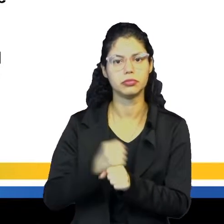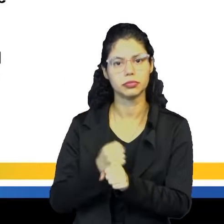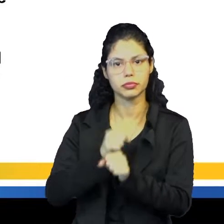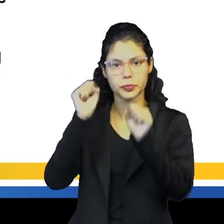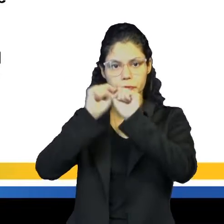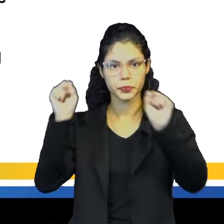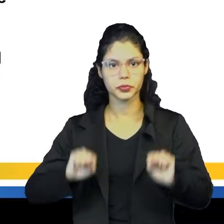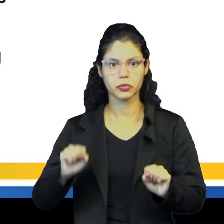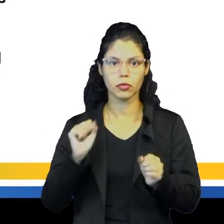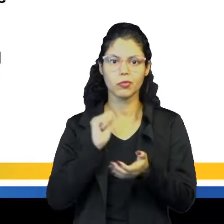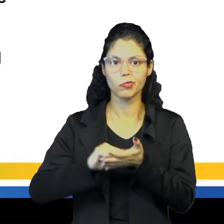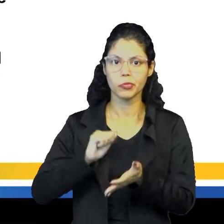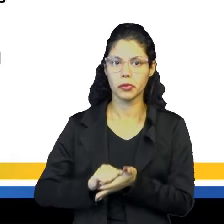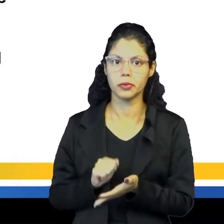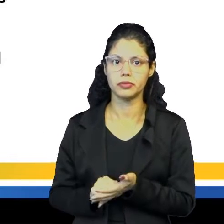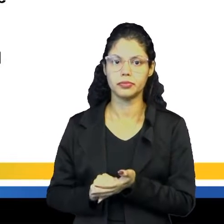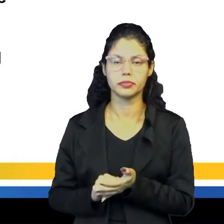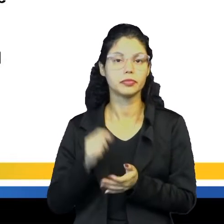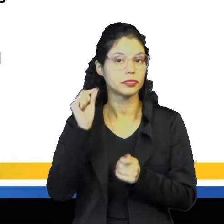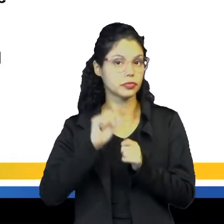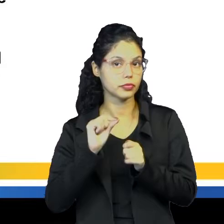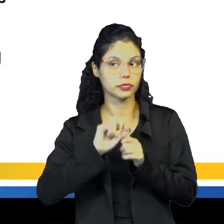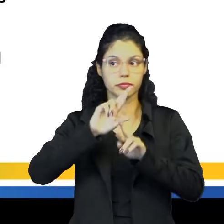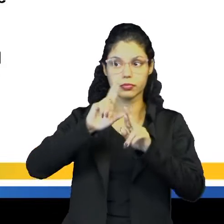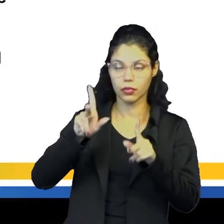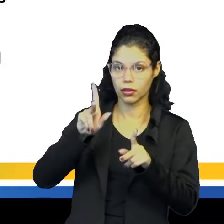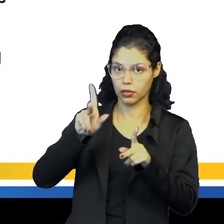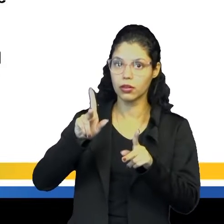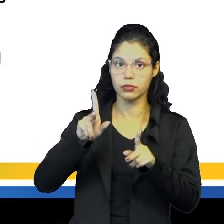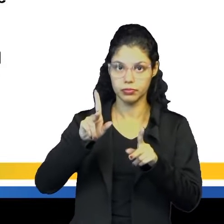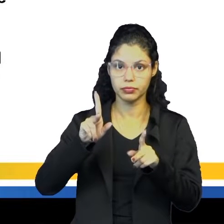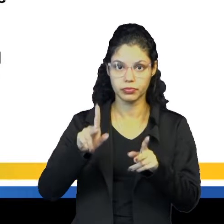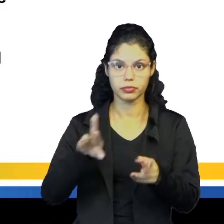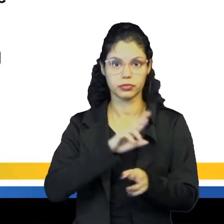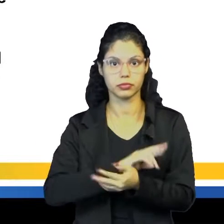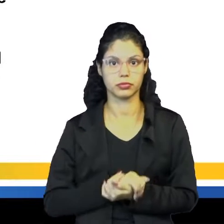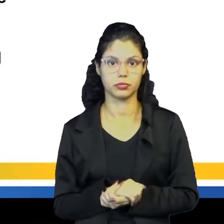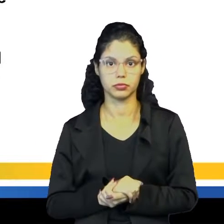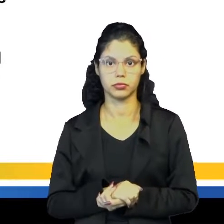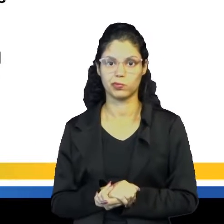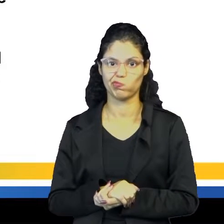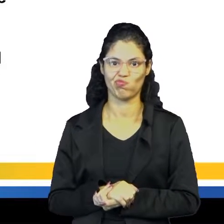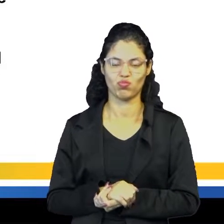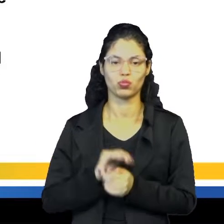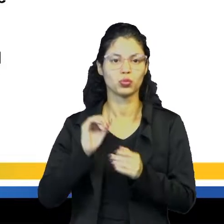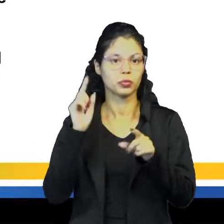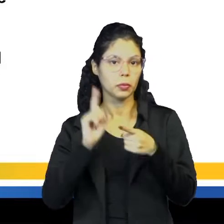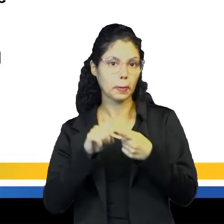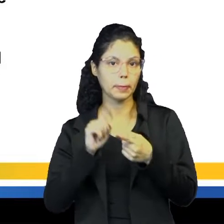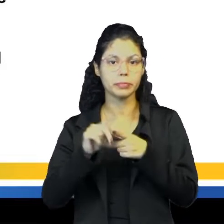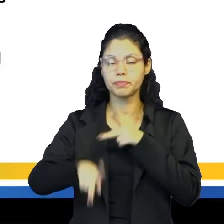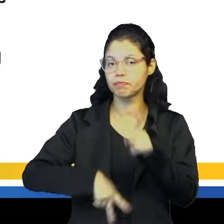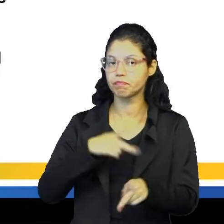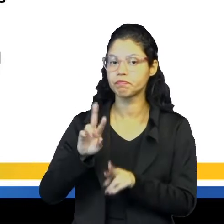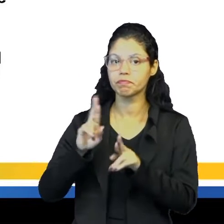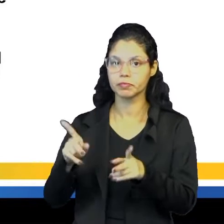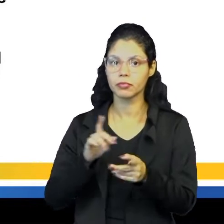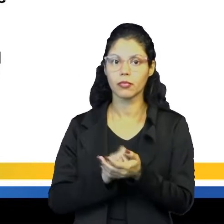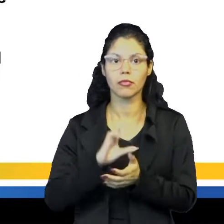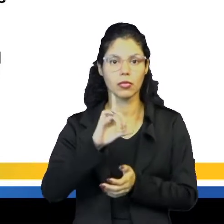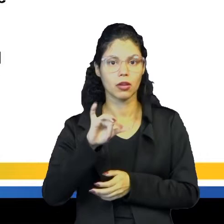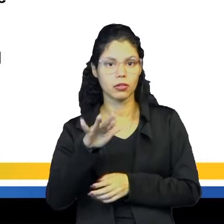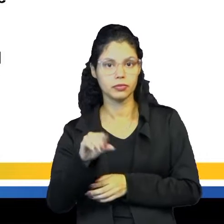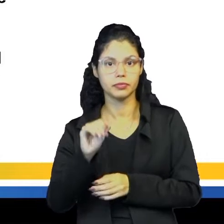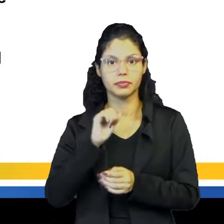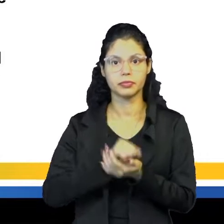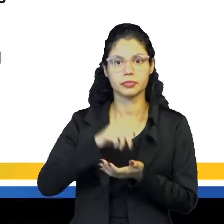4 sistemas de escritas foram inventados de forma independente em épocas distintas, por povos diferentes em civilizações